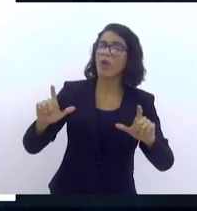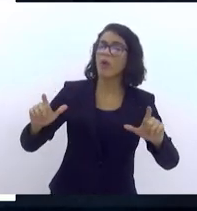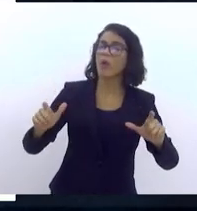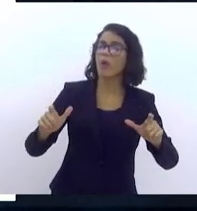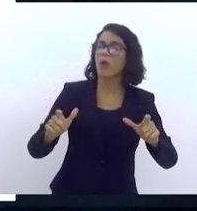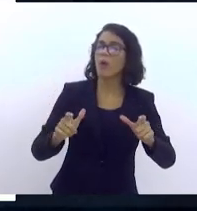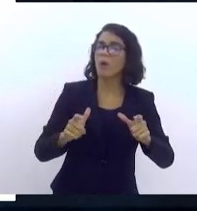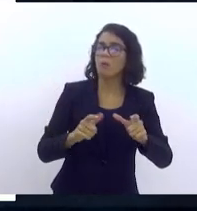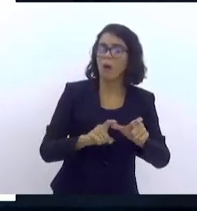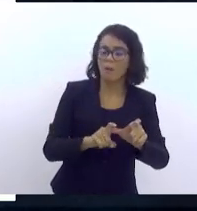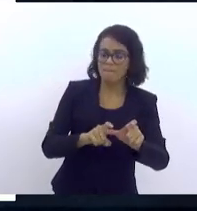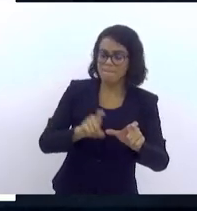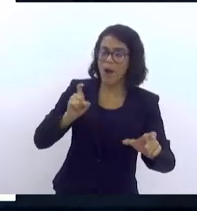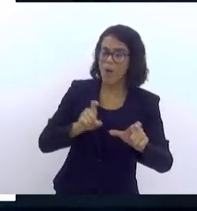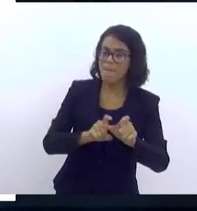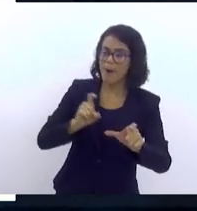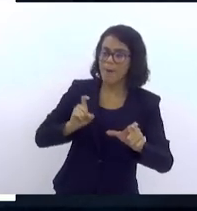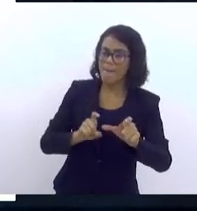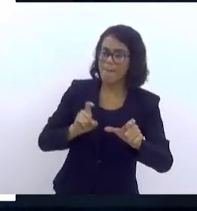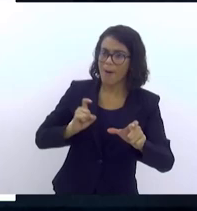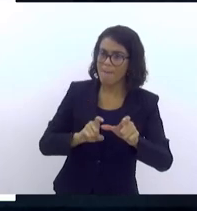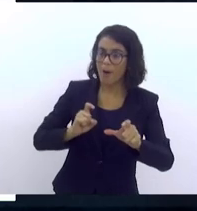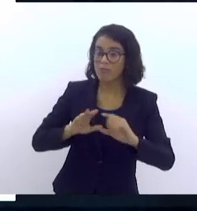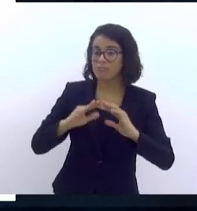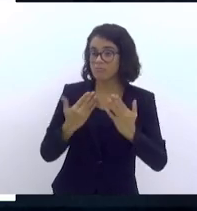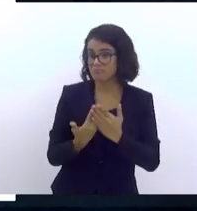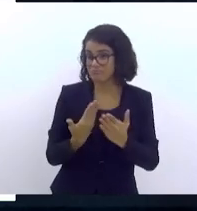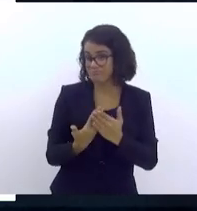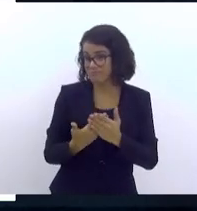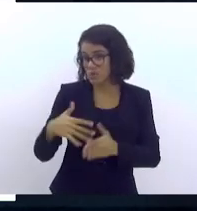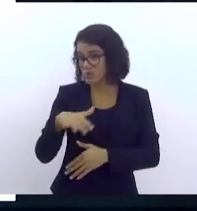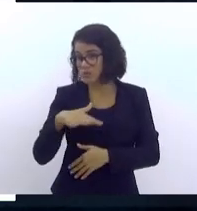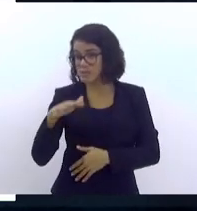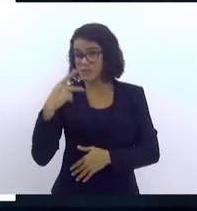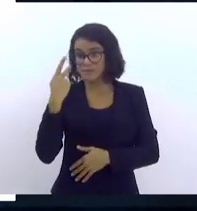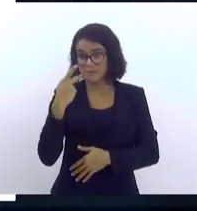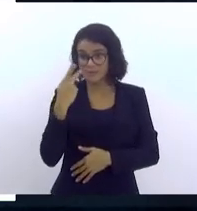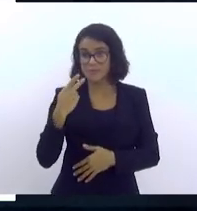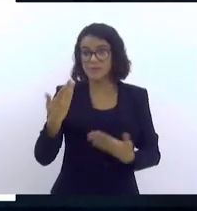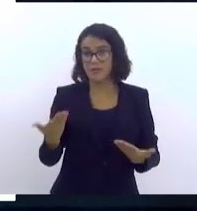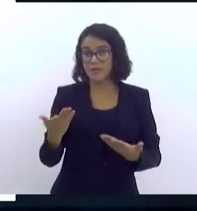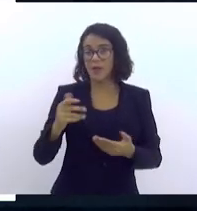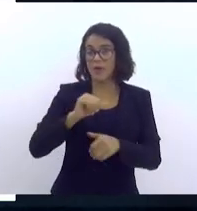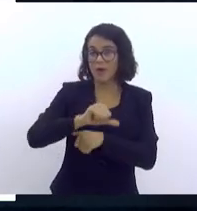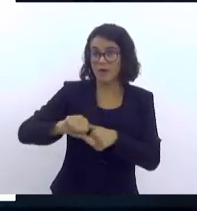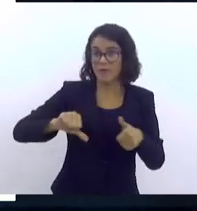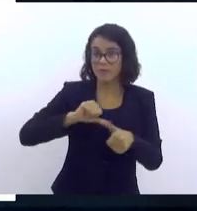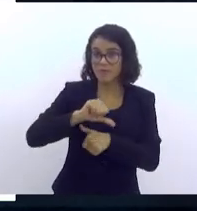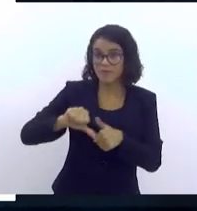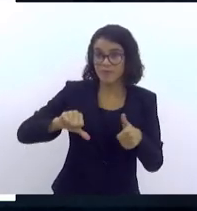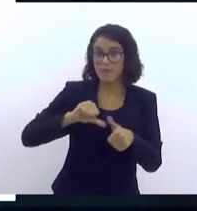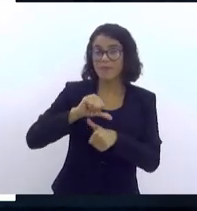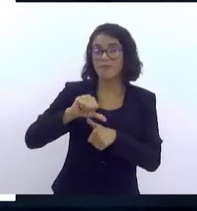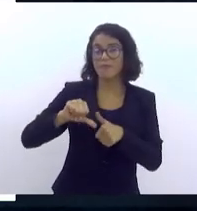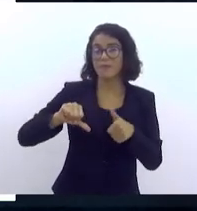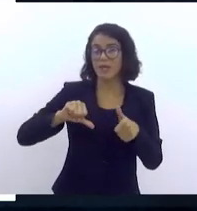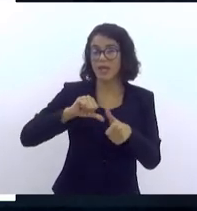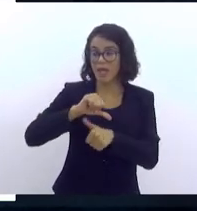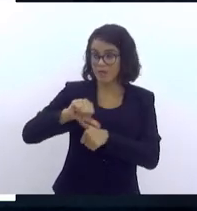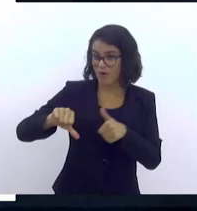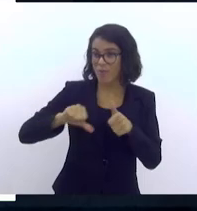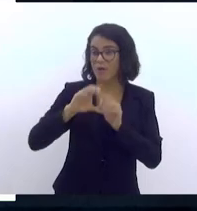dessa instituição que é democrática no seu sentido político então a reforma a reforma da base